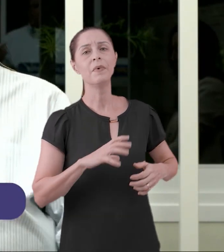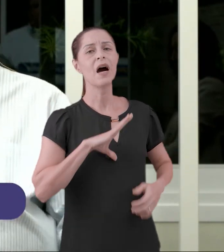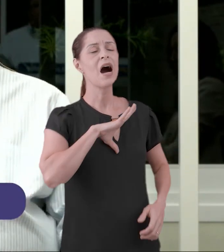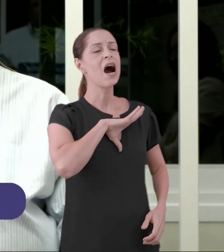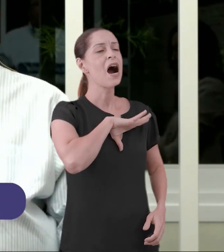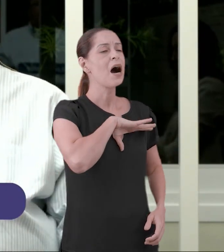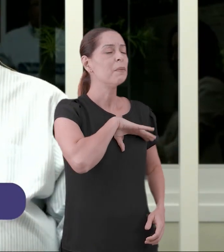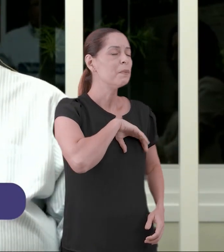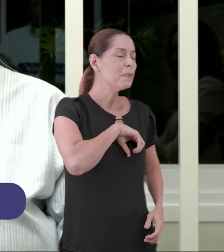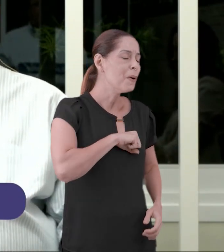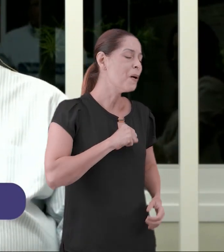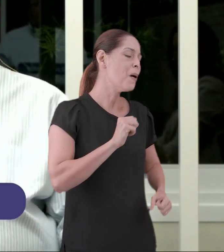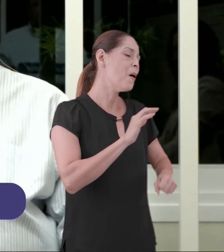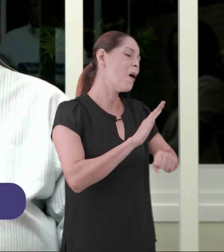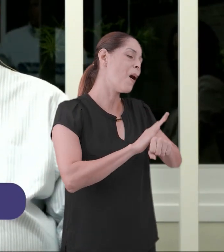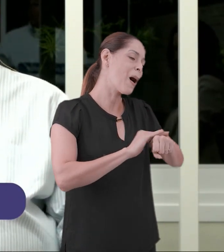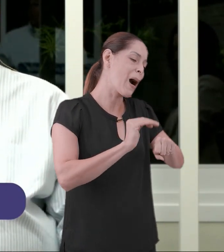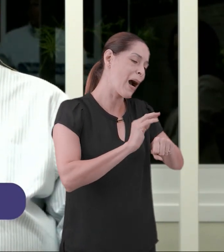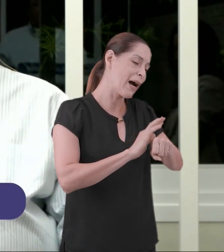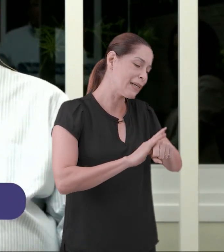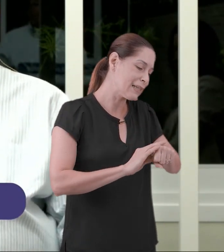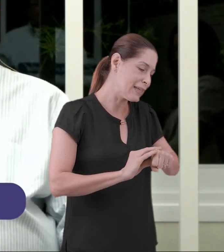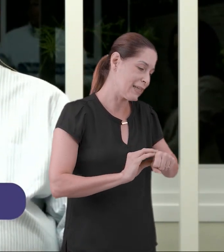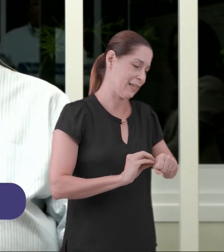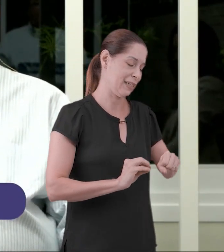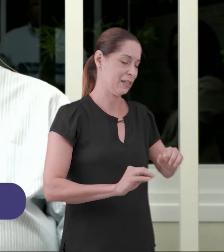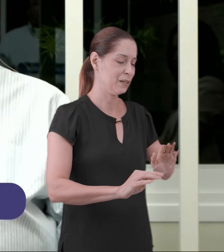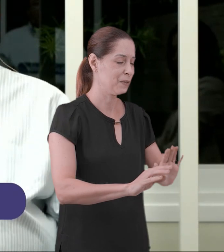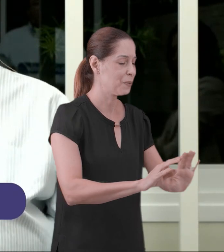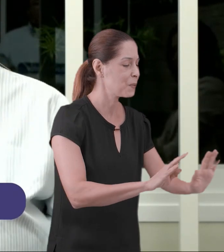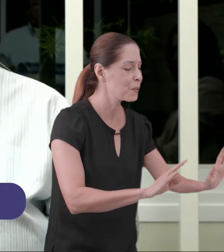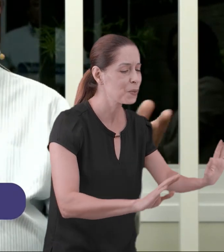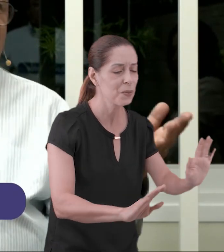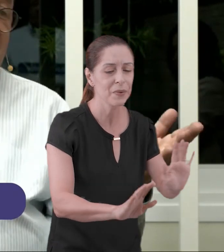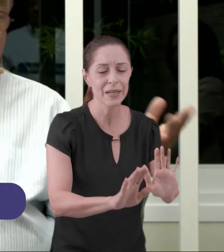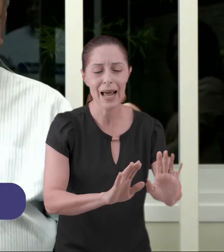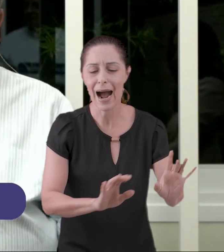amor, ser olhada não com diferença. Por isso,